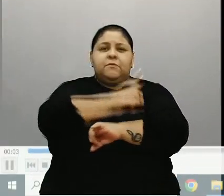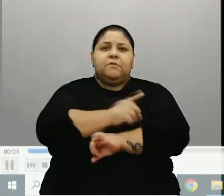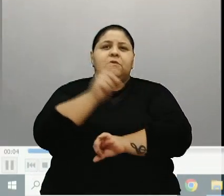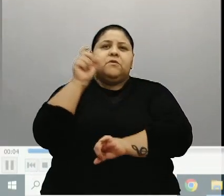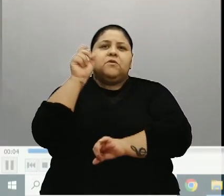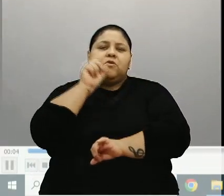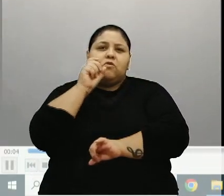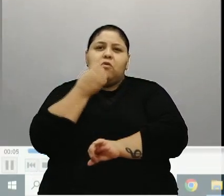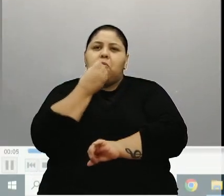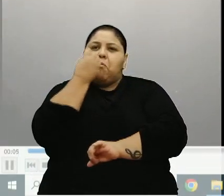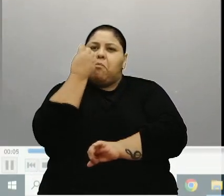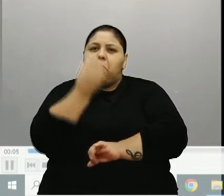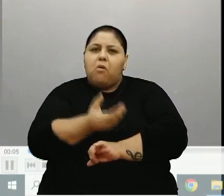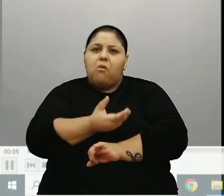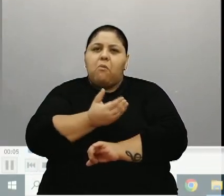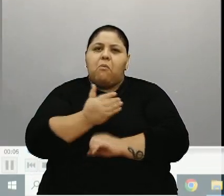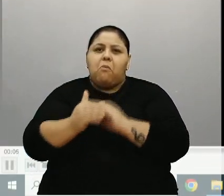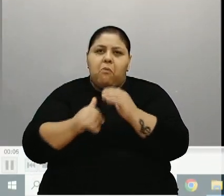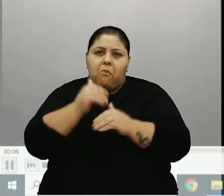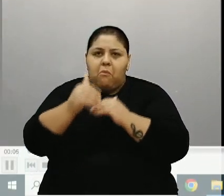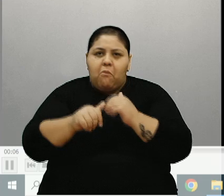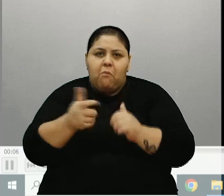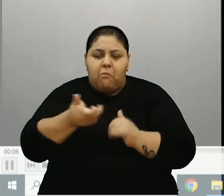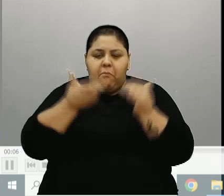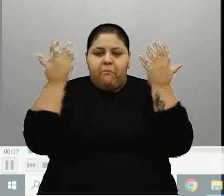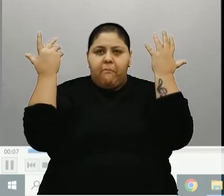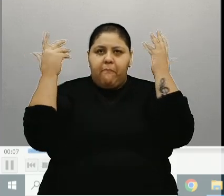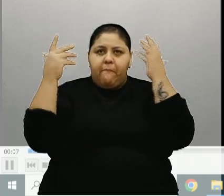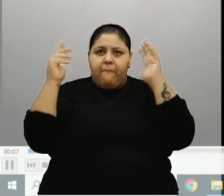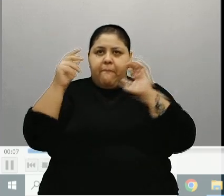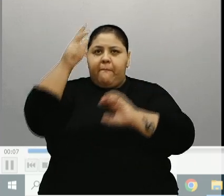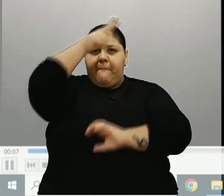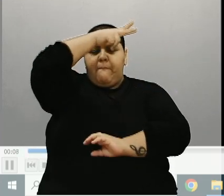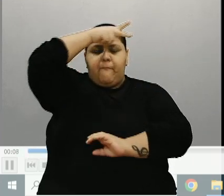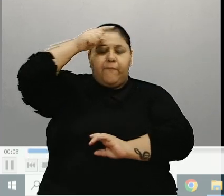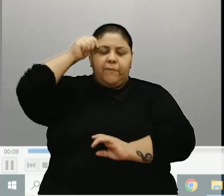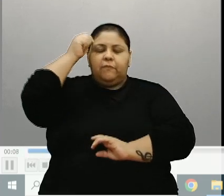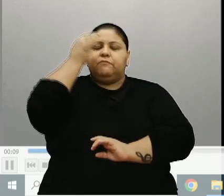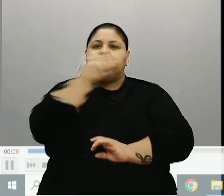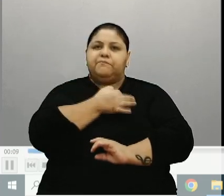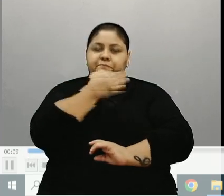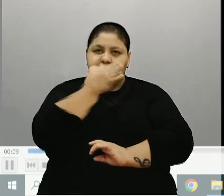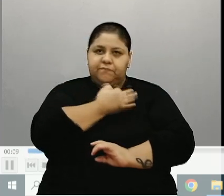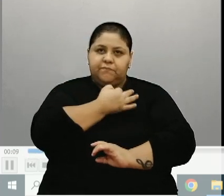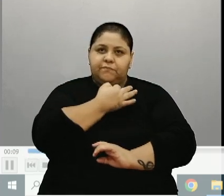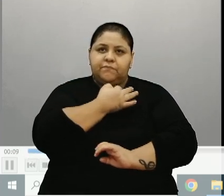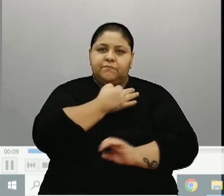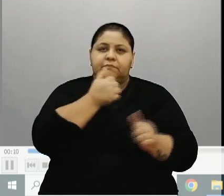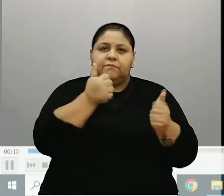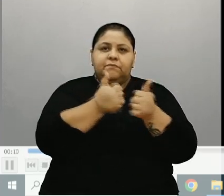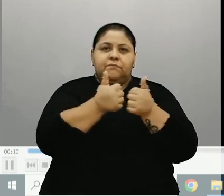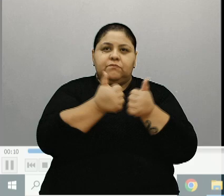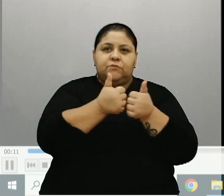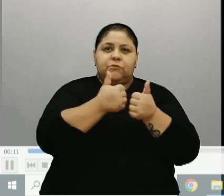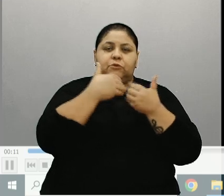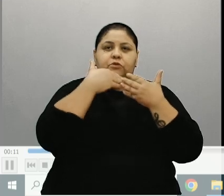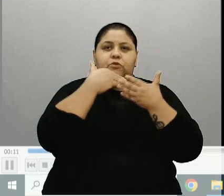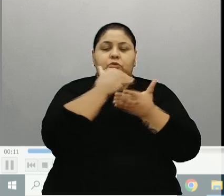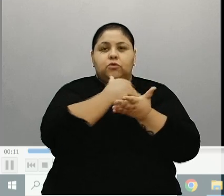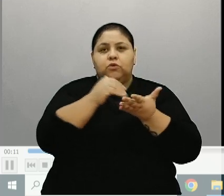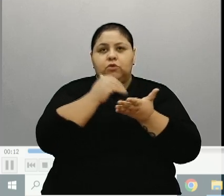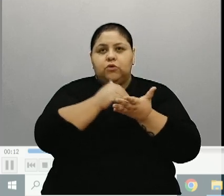as coisas funcionarem, andarem. Quero parabenizar aqui o prefeito municipal de Caxias do Sul, que junto com o João Wes nomeou